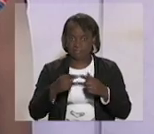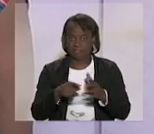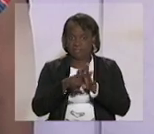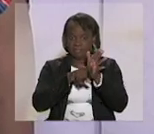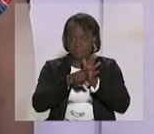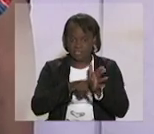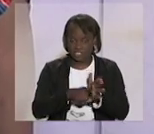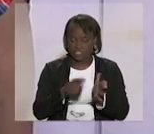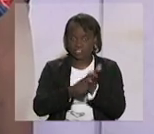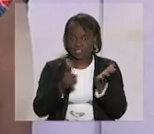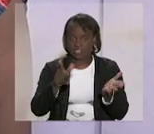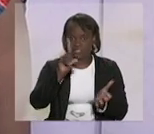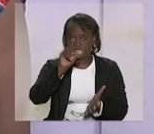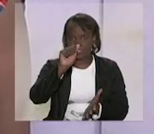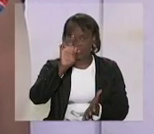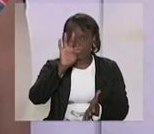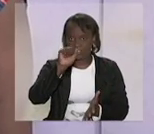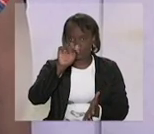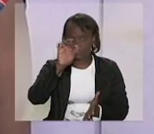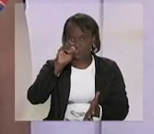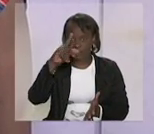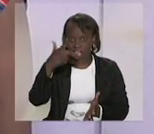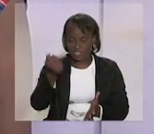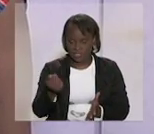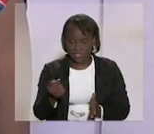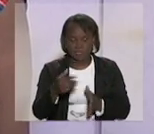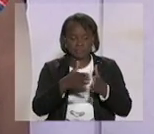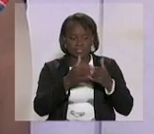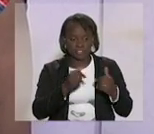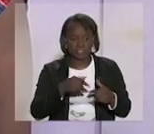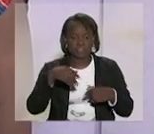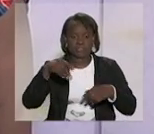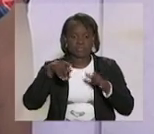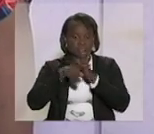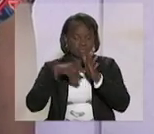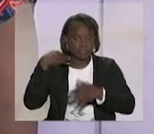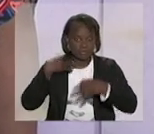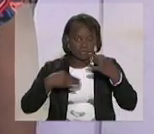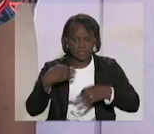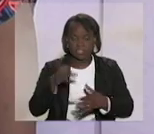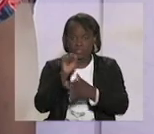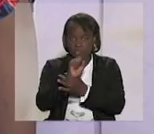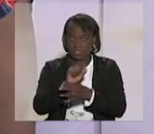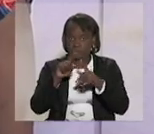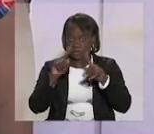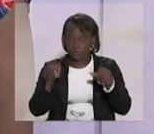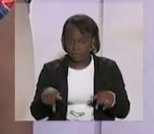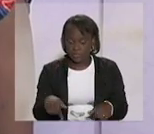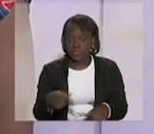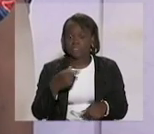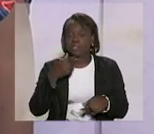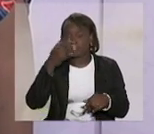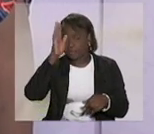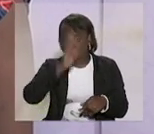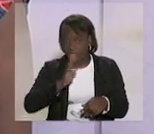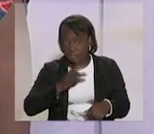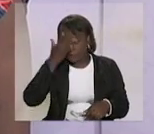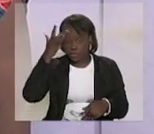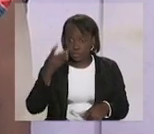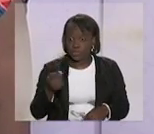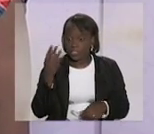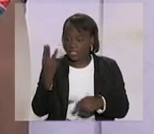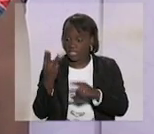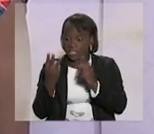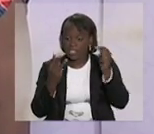De acordo com uma pesquisa do Datafolha, encomendada pelo Fórum Brasileiro de Segurança Pública, 1 em cada 3